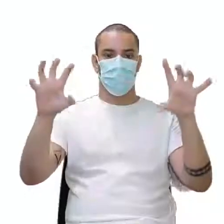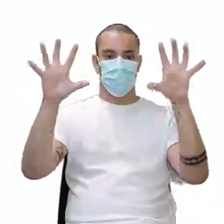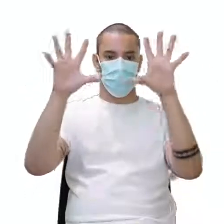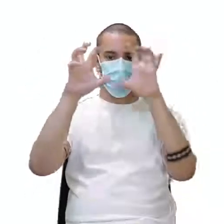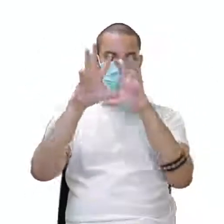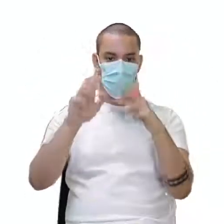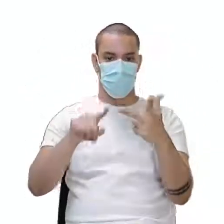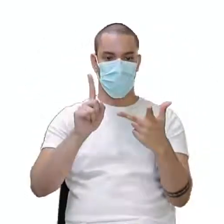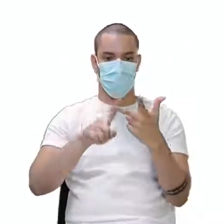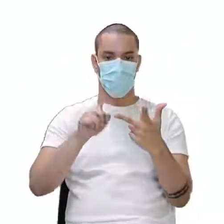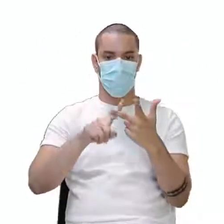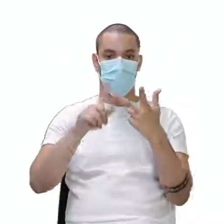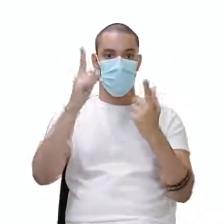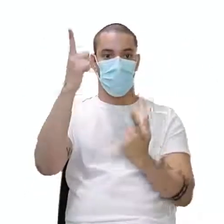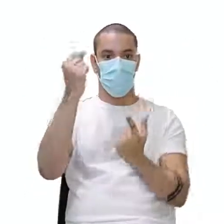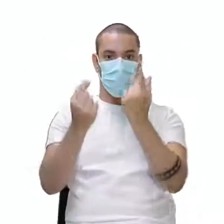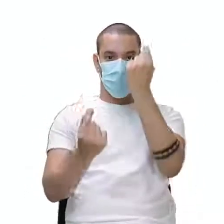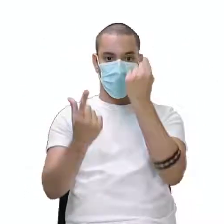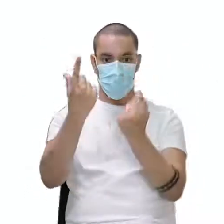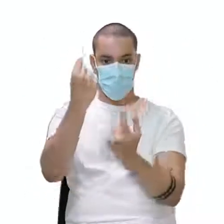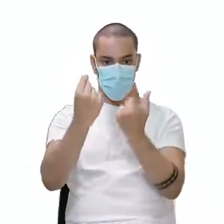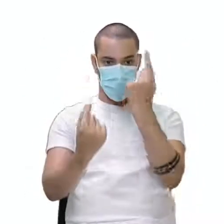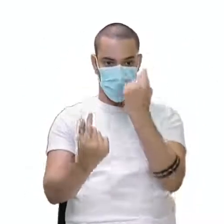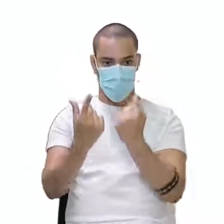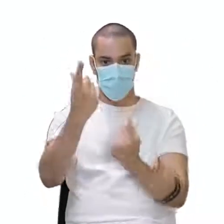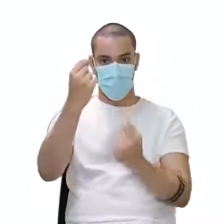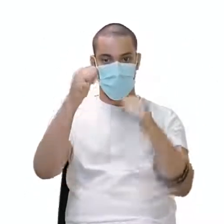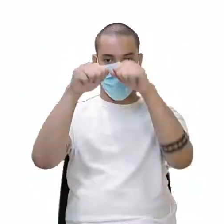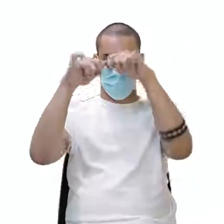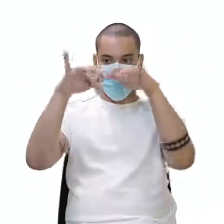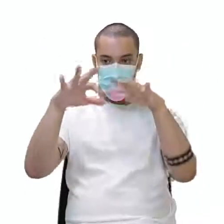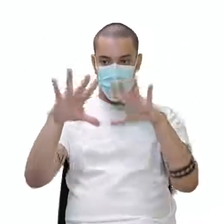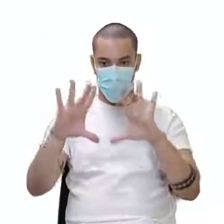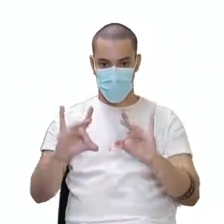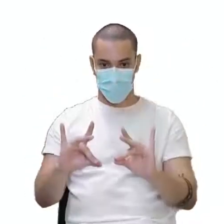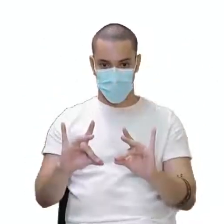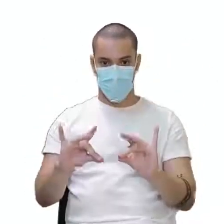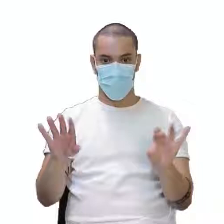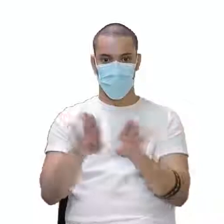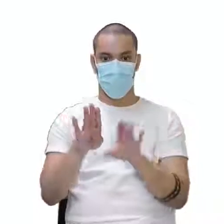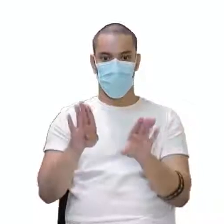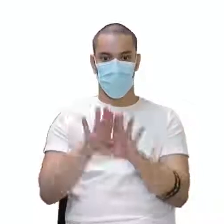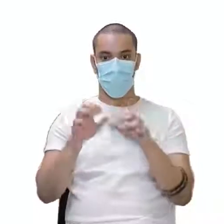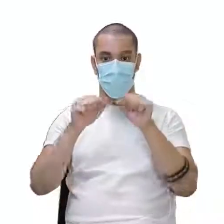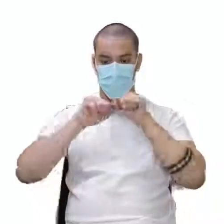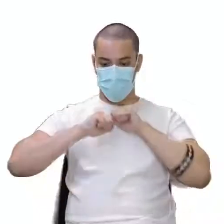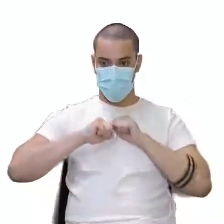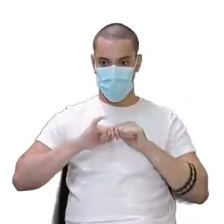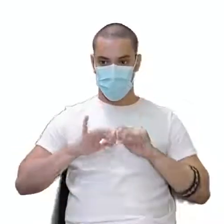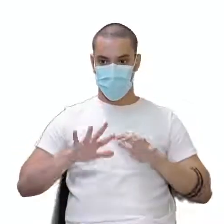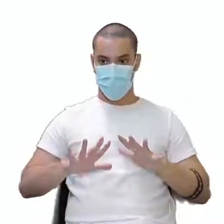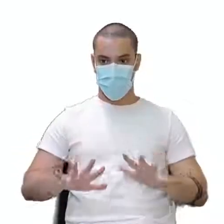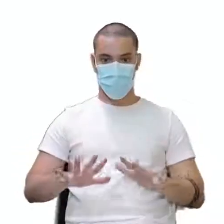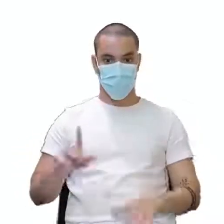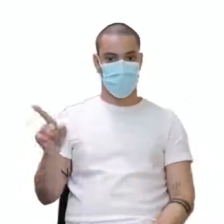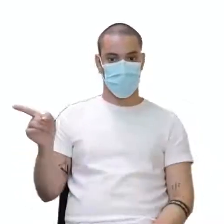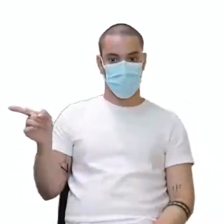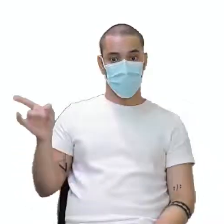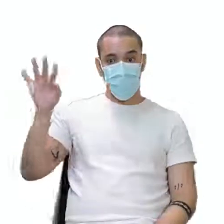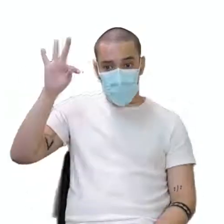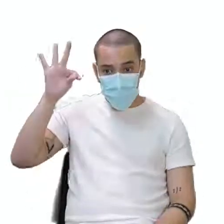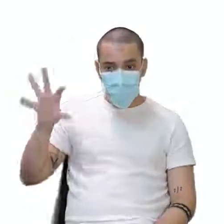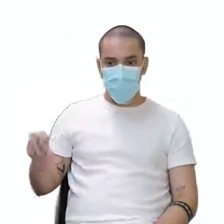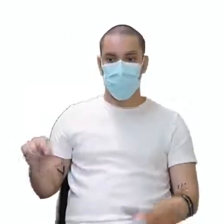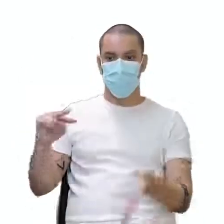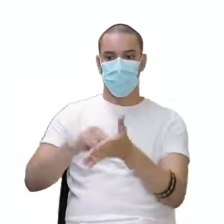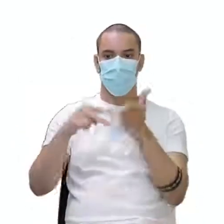Condensação, a precipitação, a infiltração e a transpiração. Então, todos eles